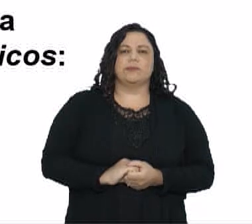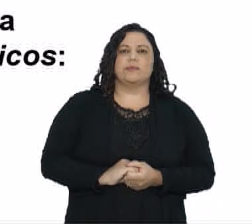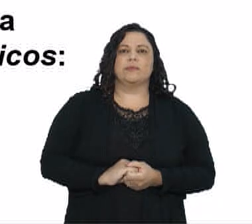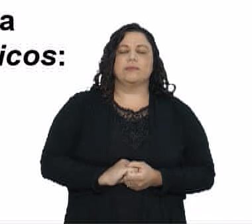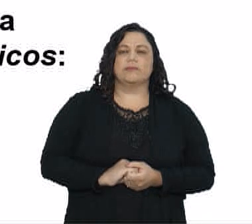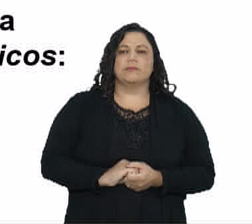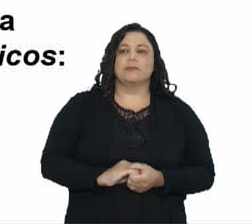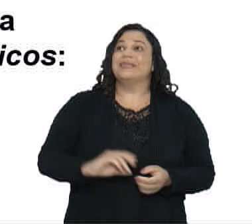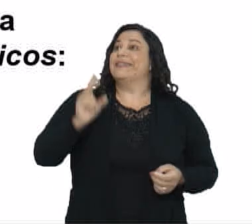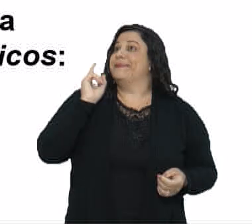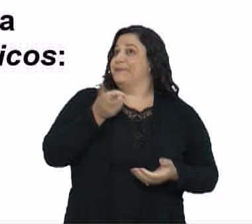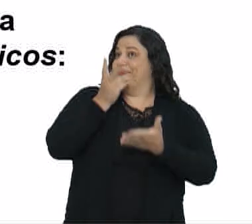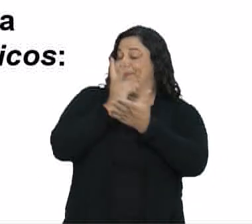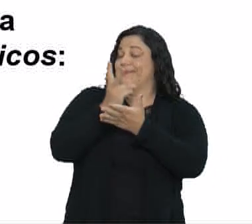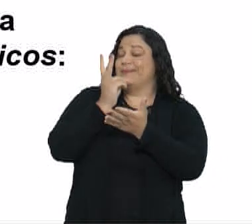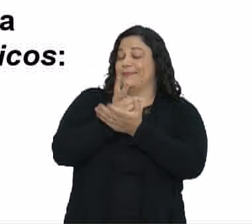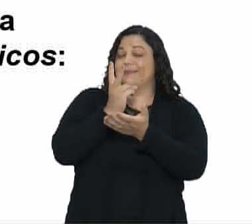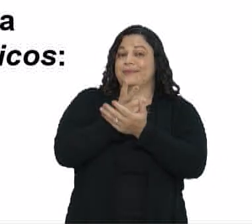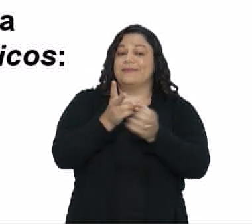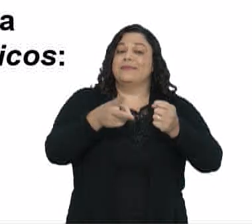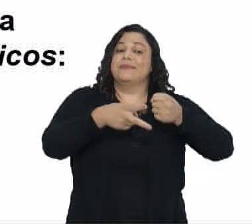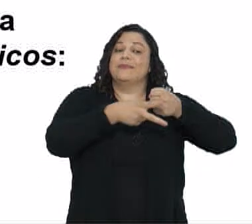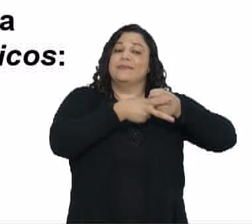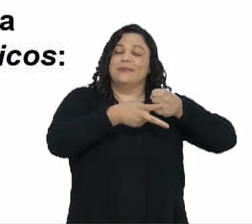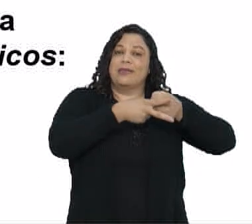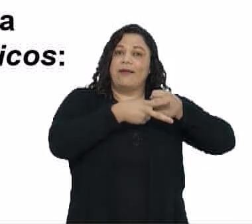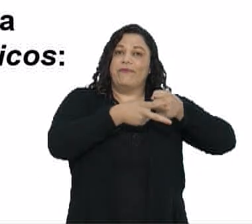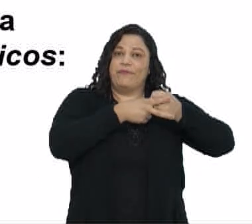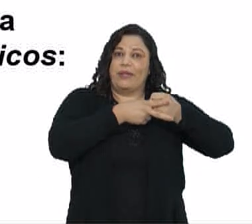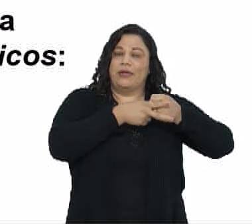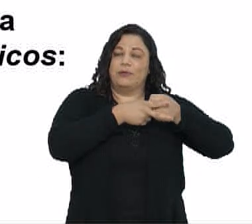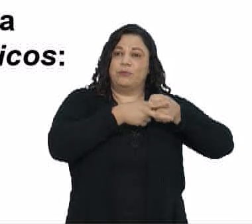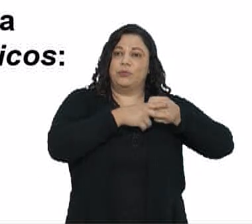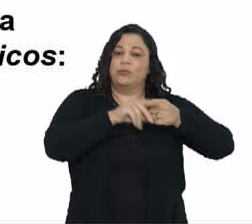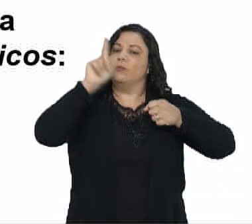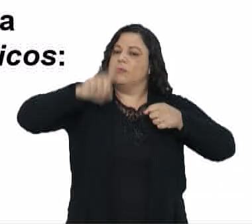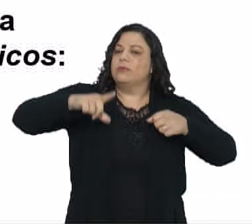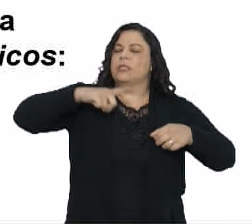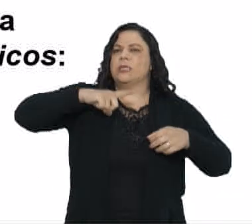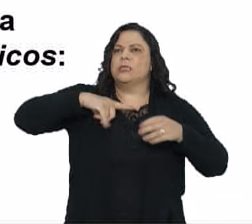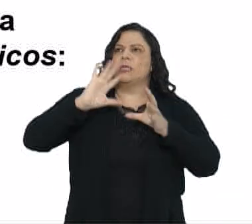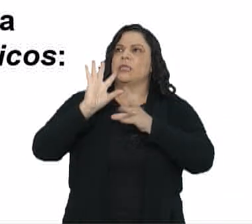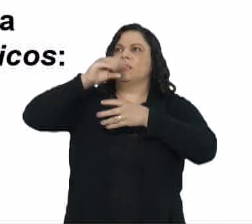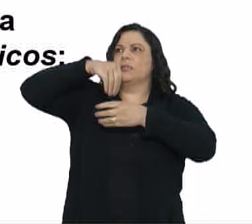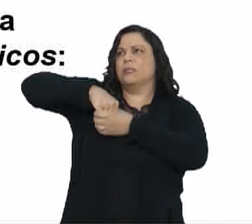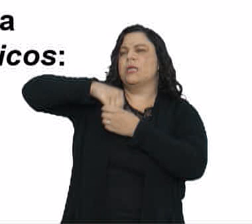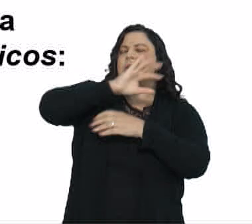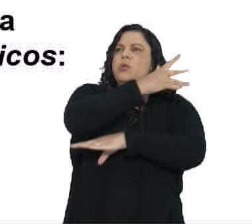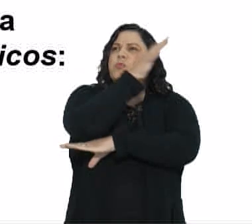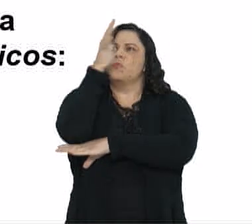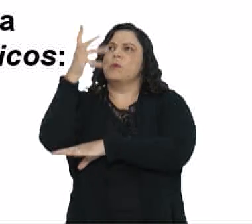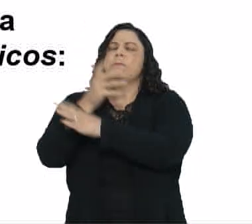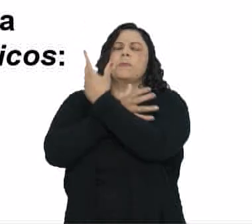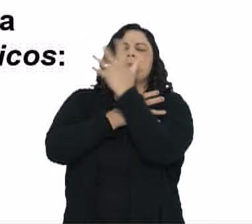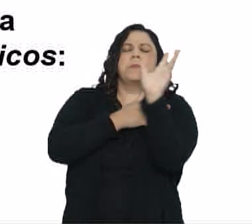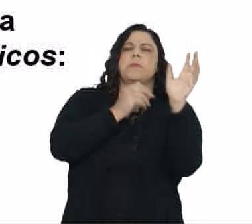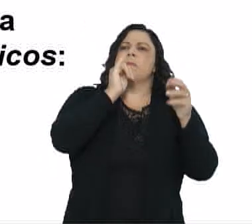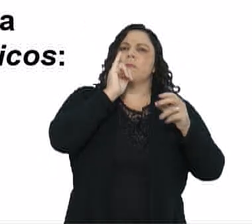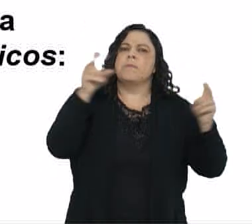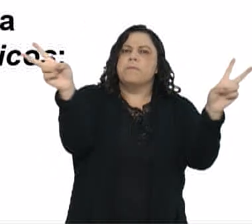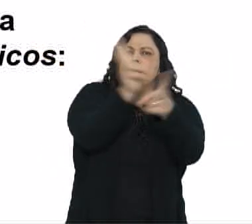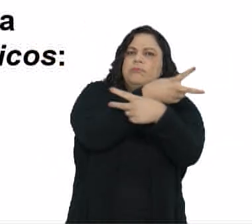vez que nós tivermos verbos que exprimem fenômenos da natureza, ventar,